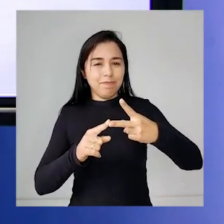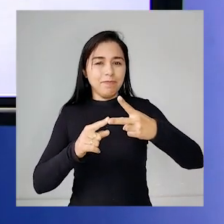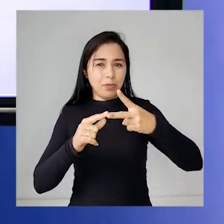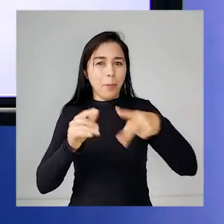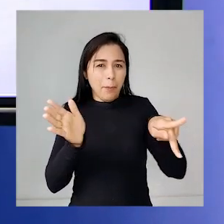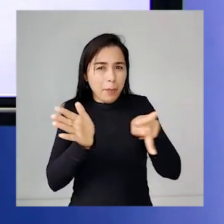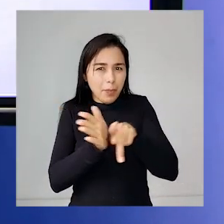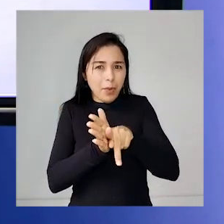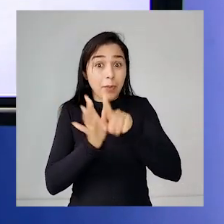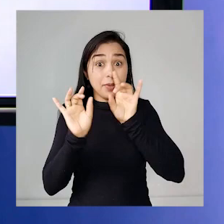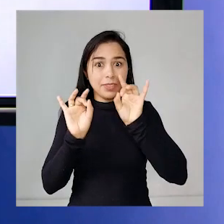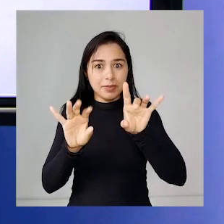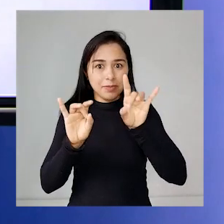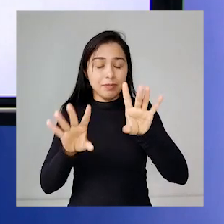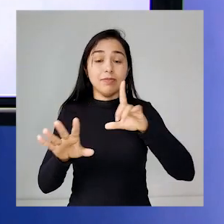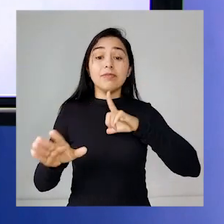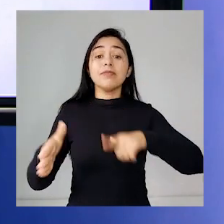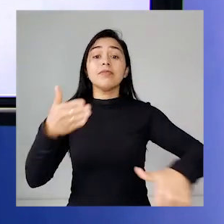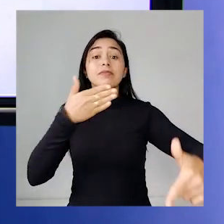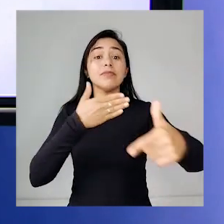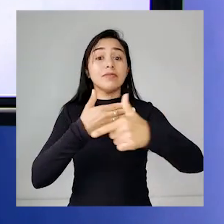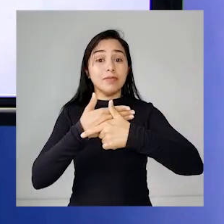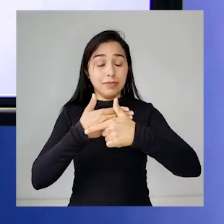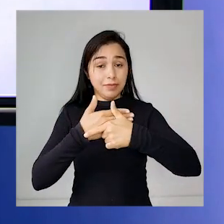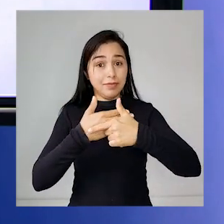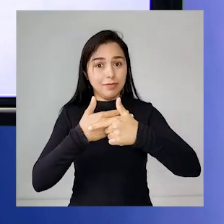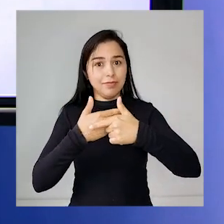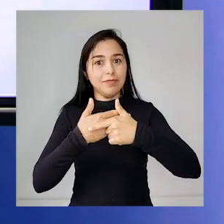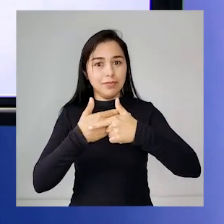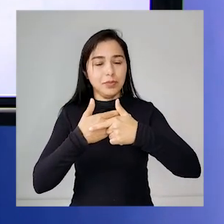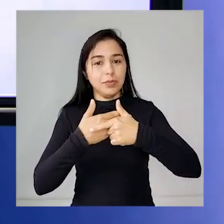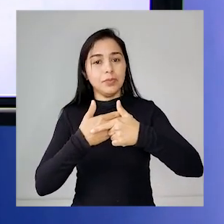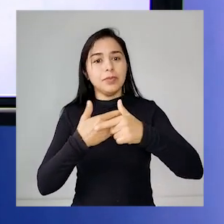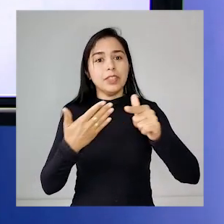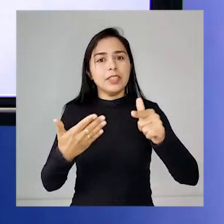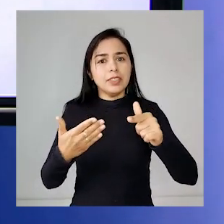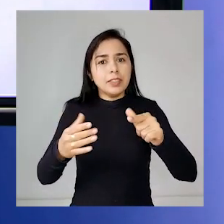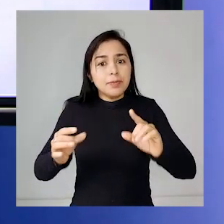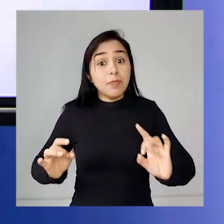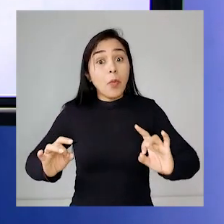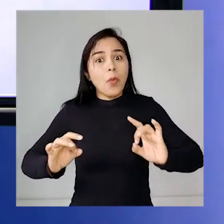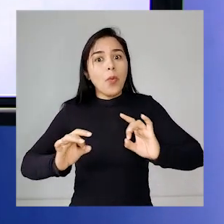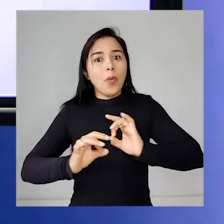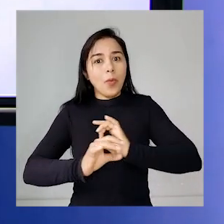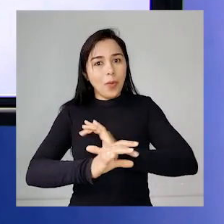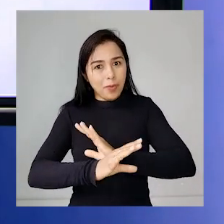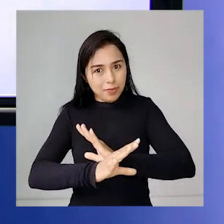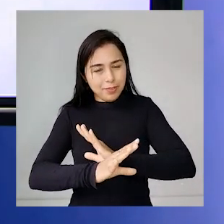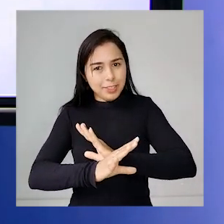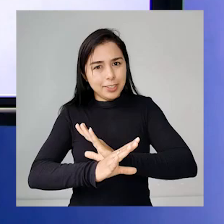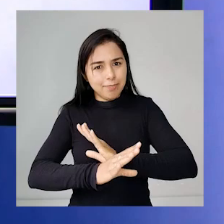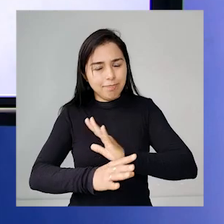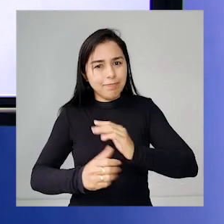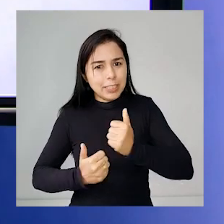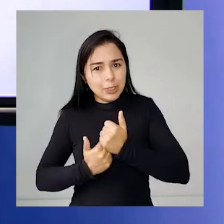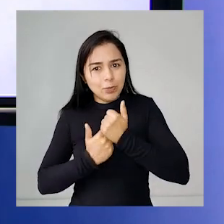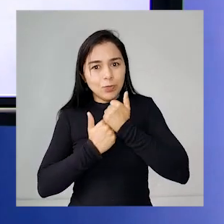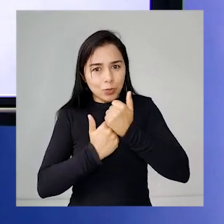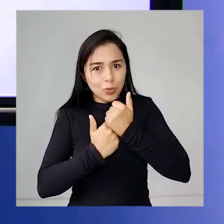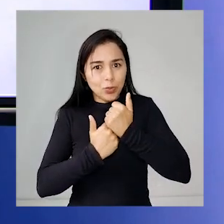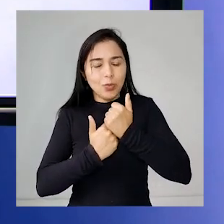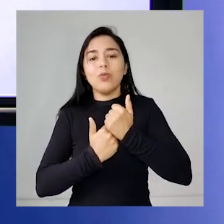dito tem como função específica de preencher e dar